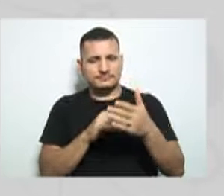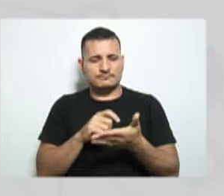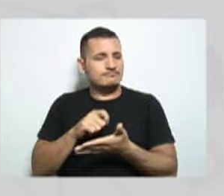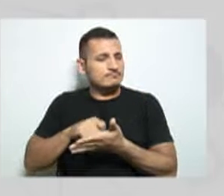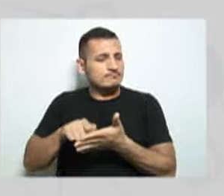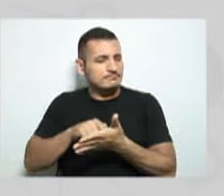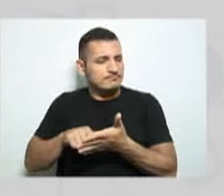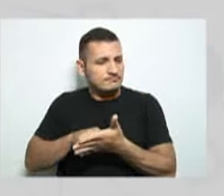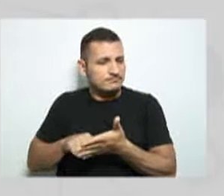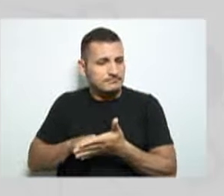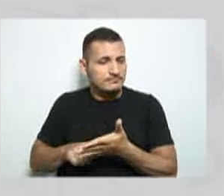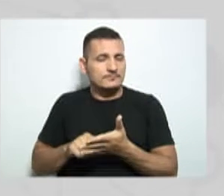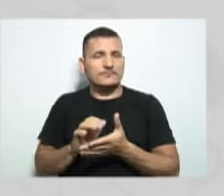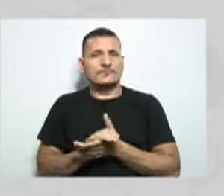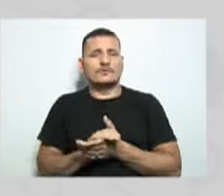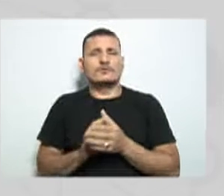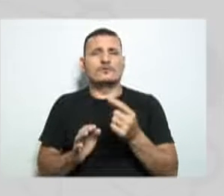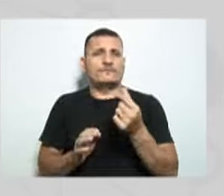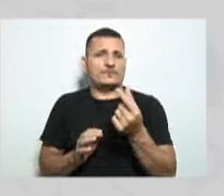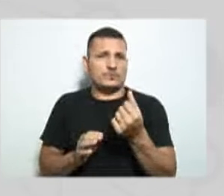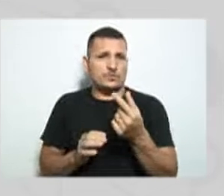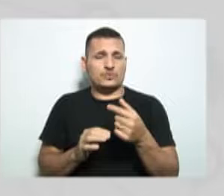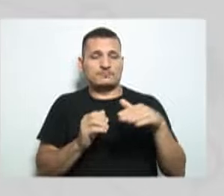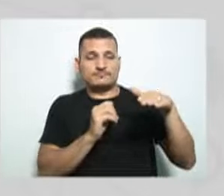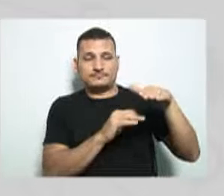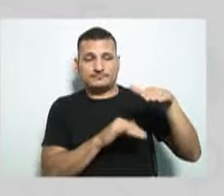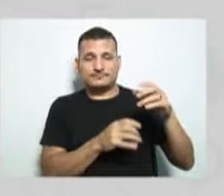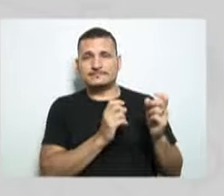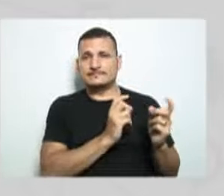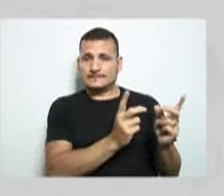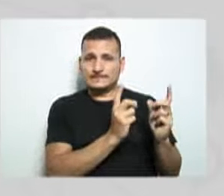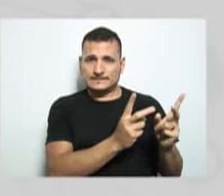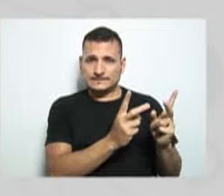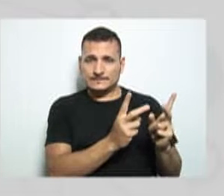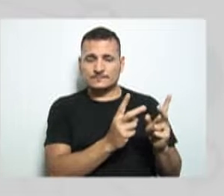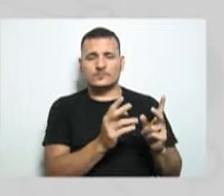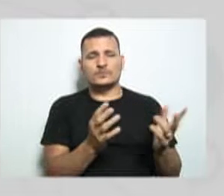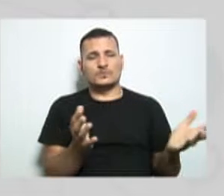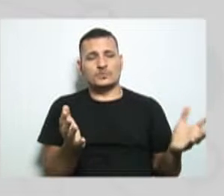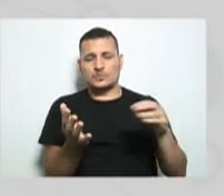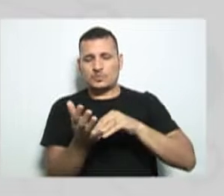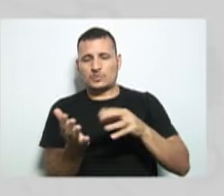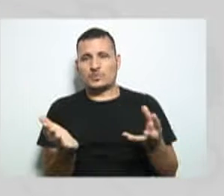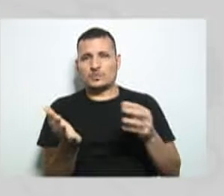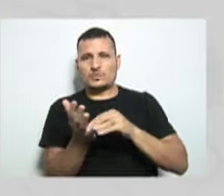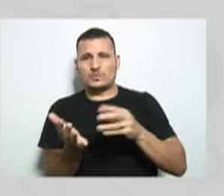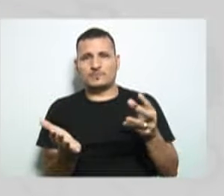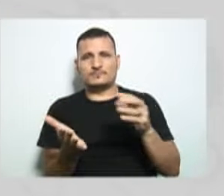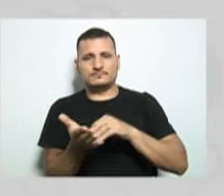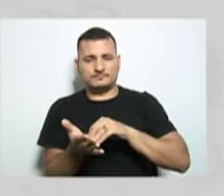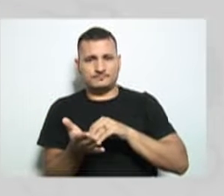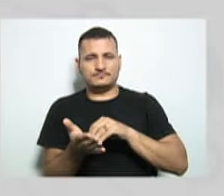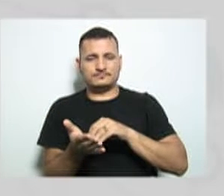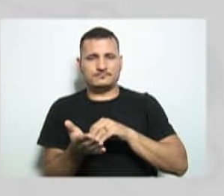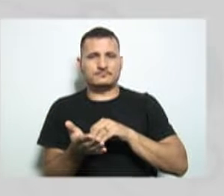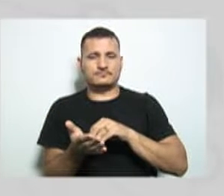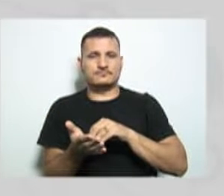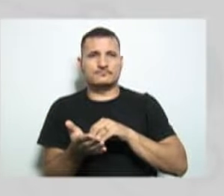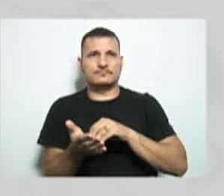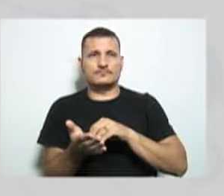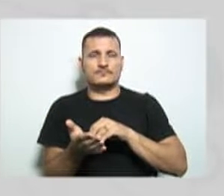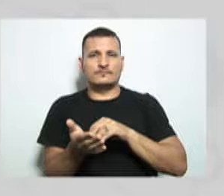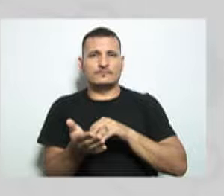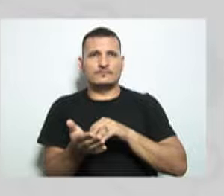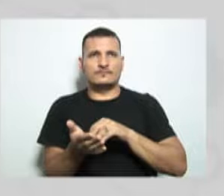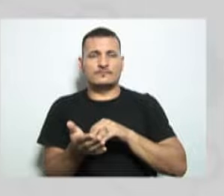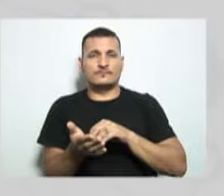o valor dos estoques vendidos é apurado. Olha o que é importantíssimo. O valor vendido é apurado em